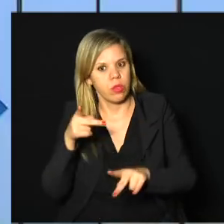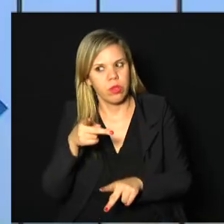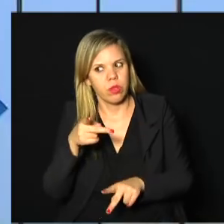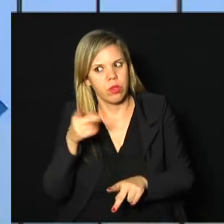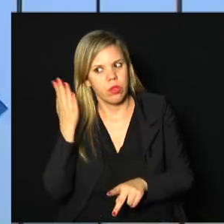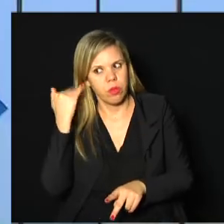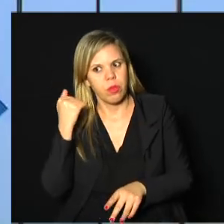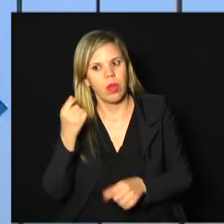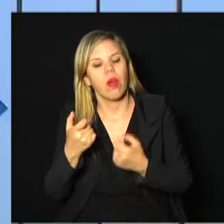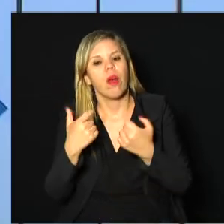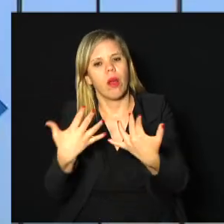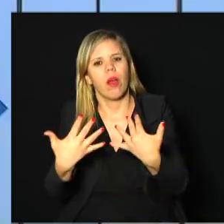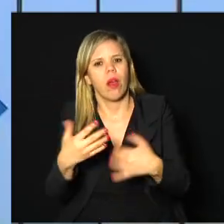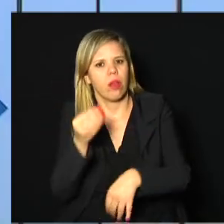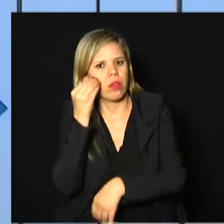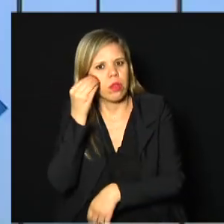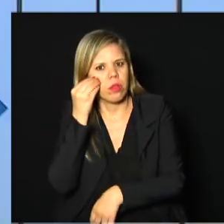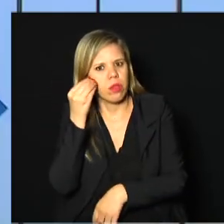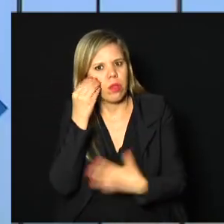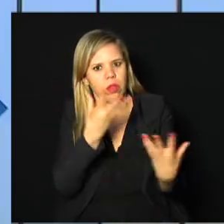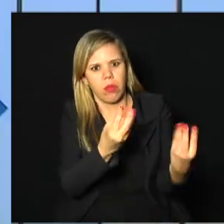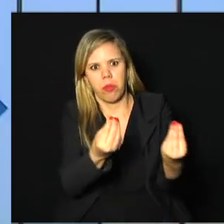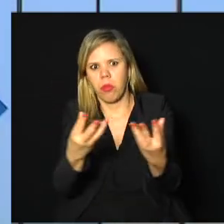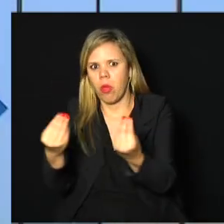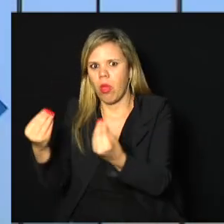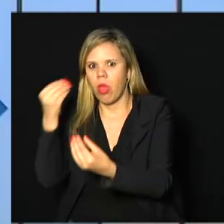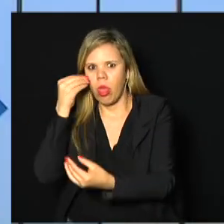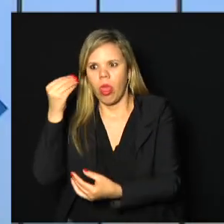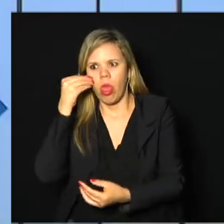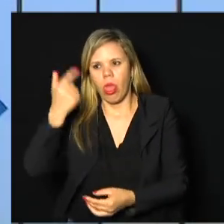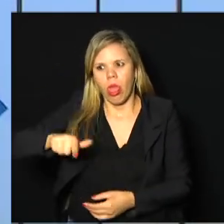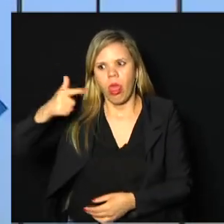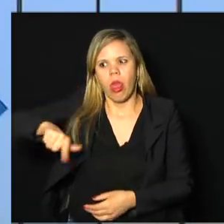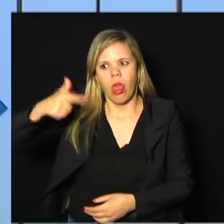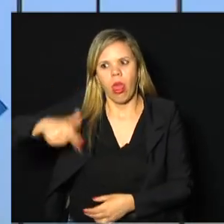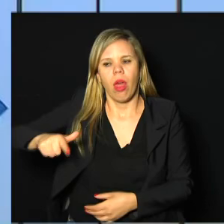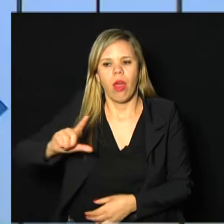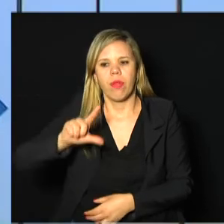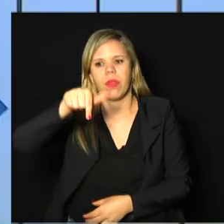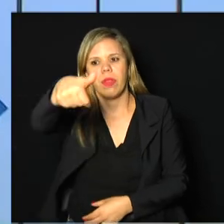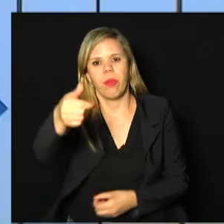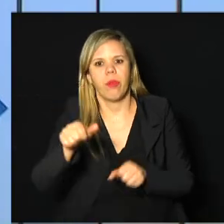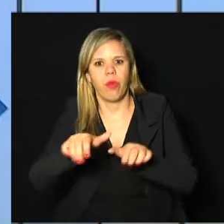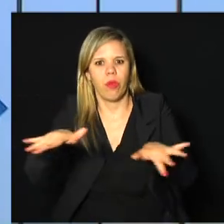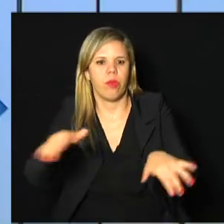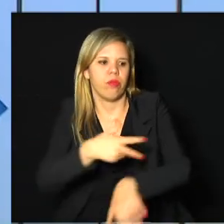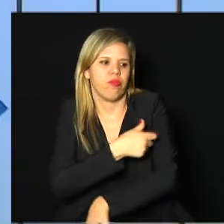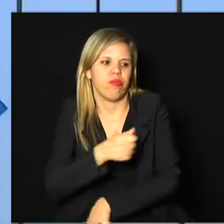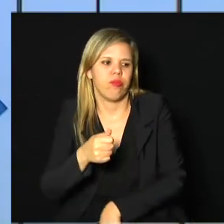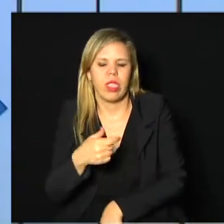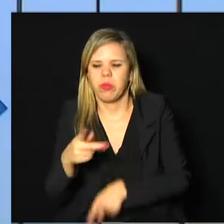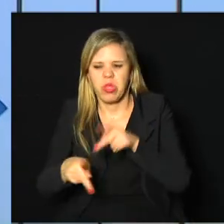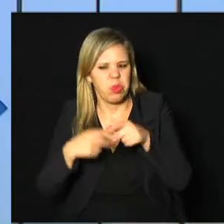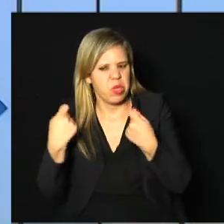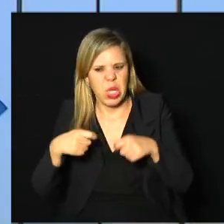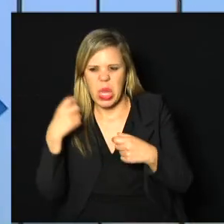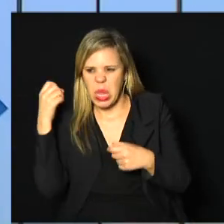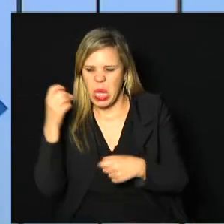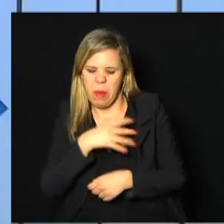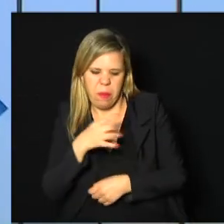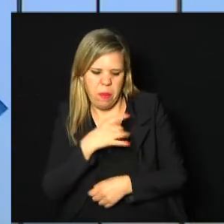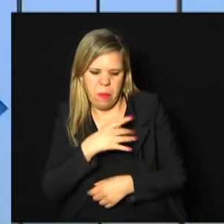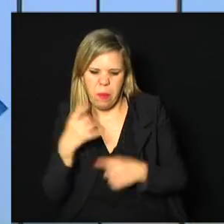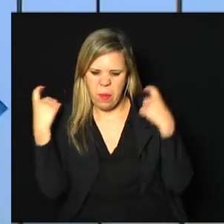está nos assistindo, que as vacinas são testadas e bastante, né? Então, por exemplo, as pessoas não precisam ter esse medo, esse receio